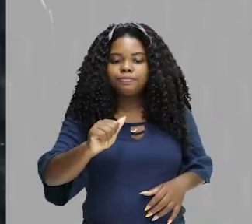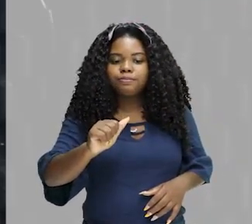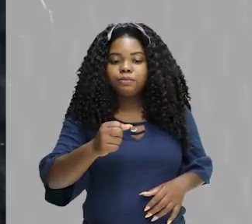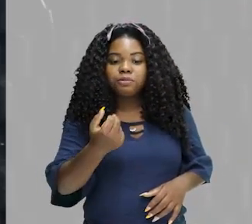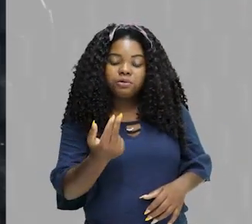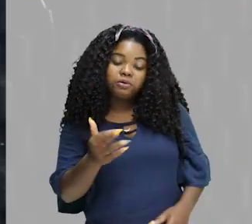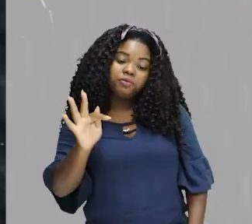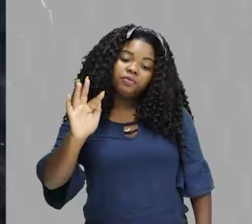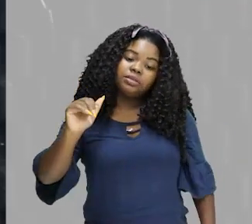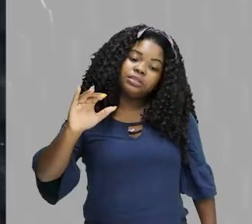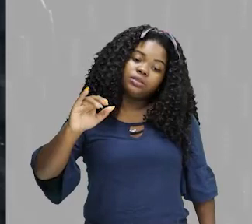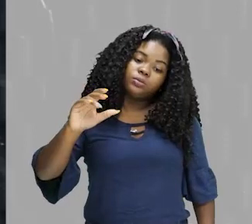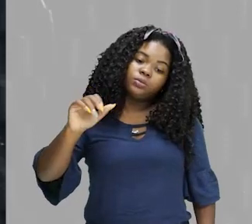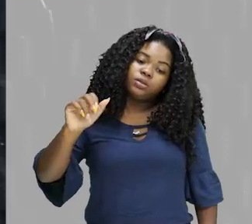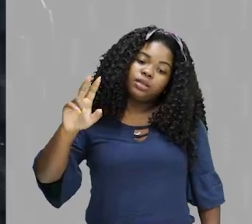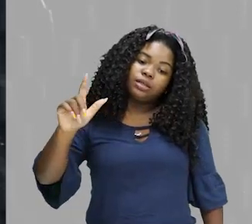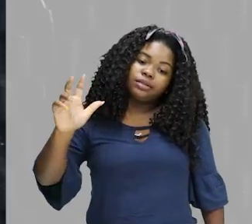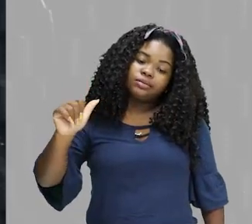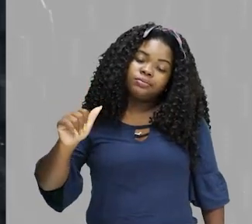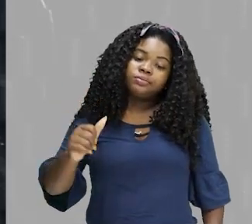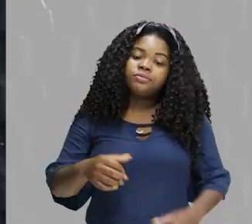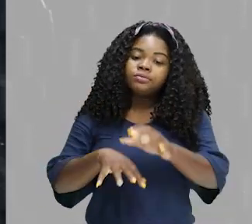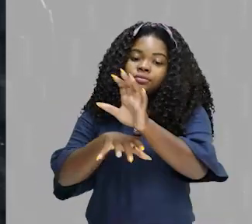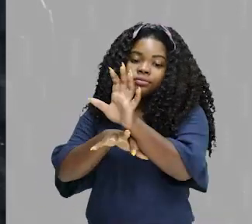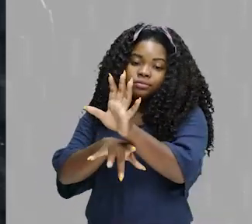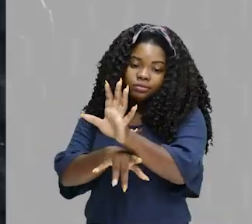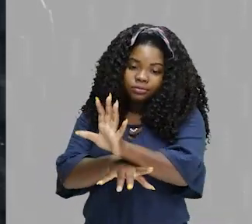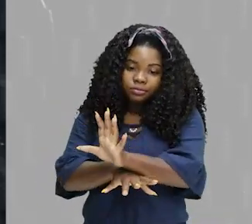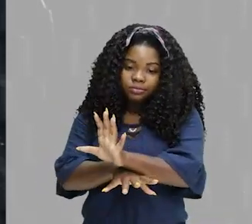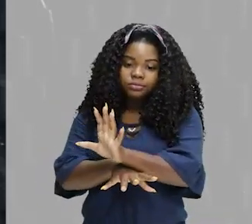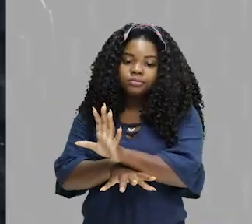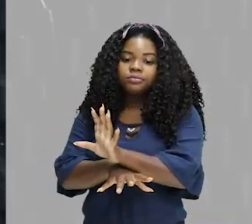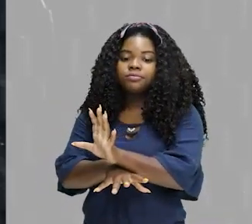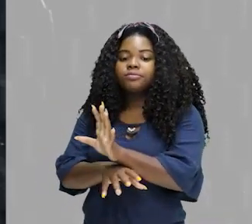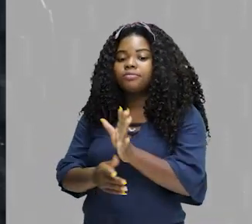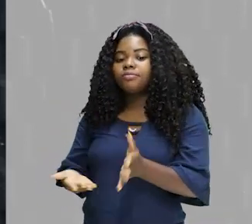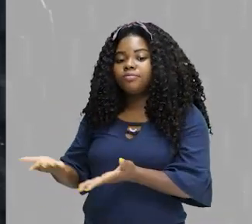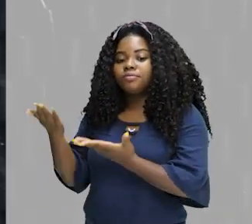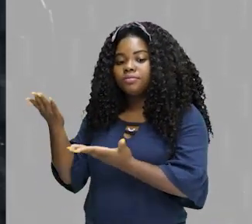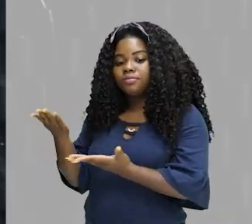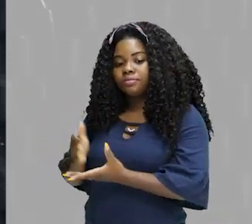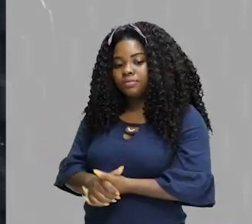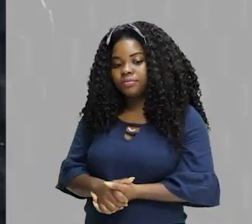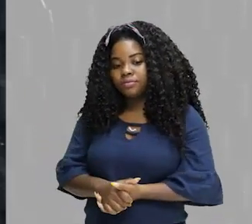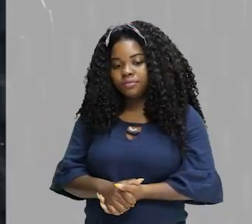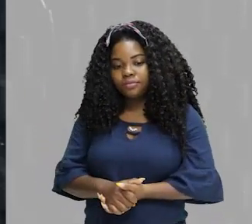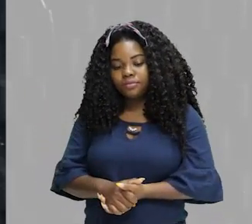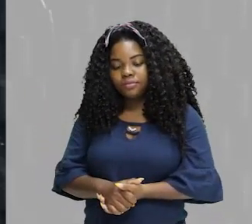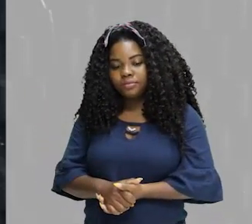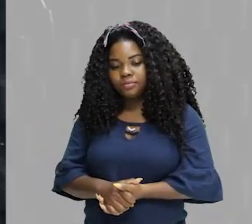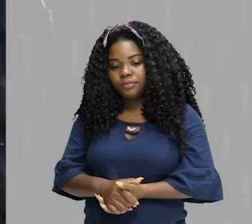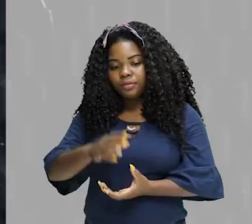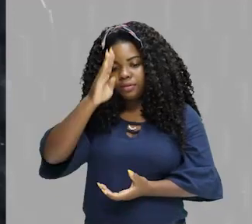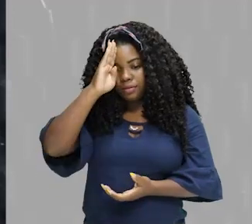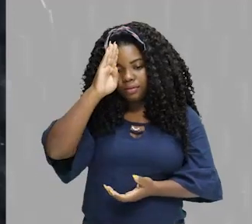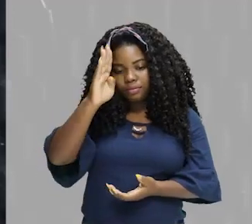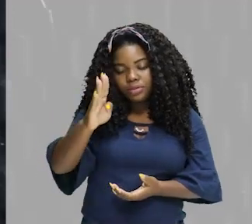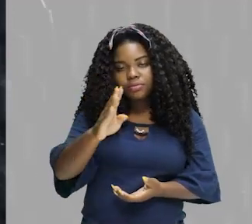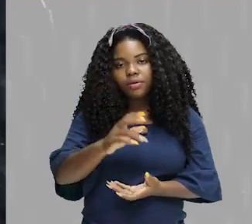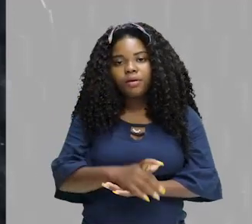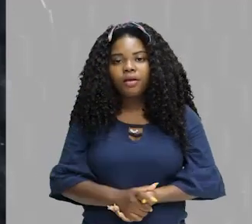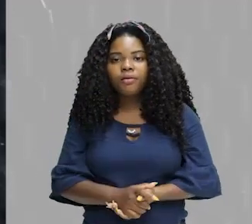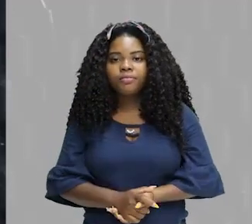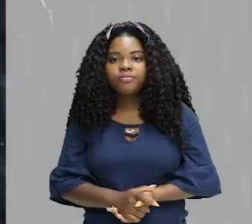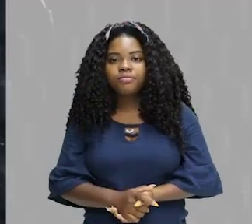raízes fasciculadas. E a raiz das eudicotiledôneas vai ser o quê? Uma raiz